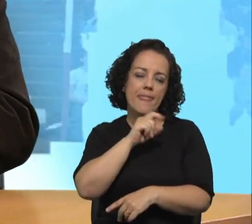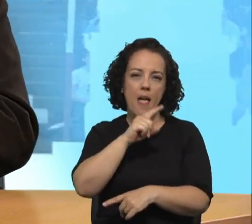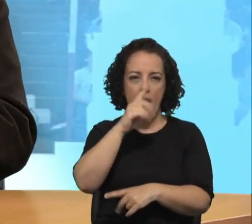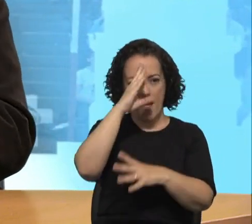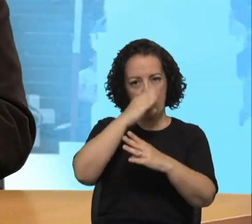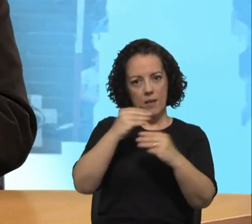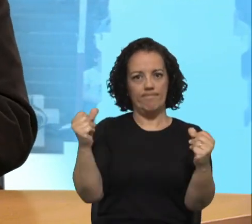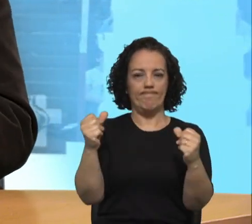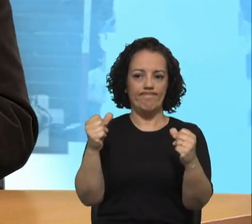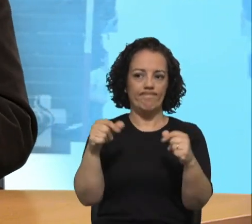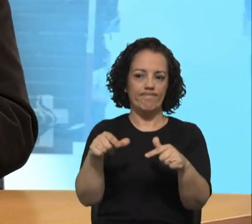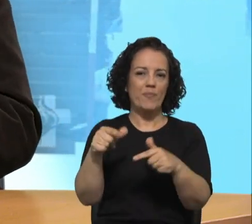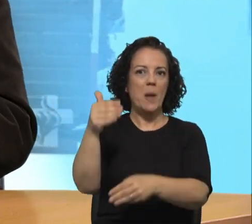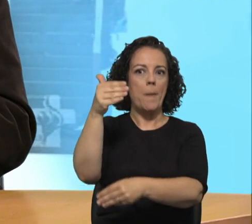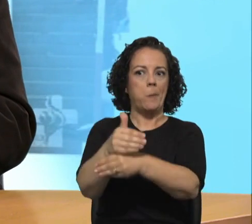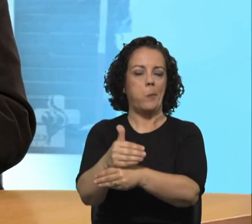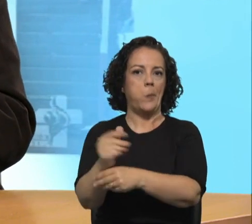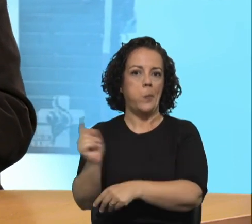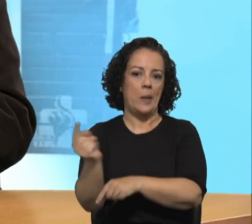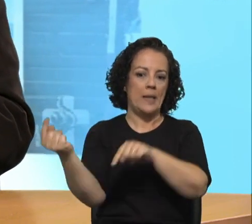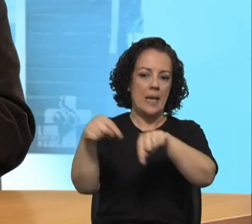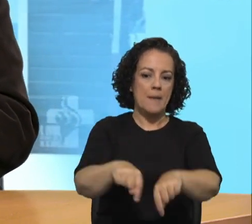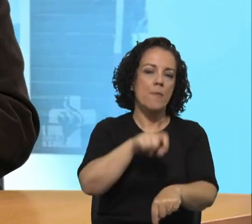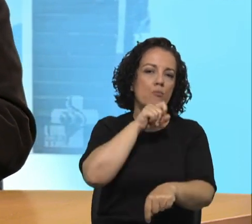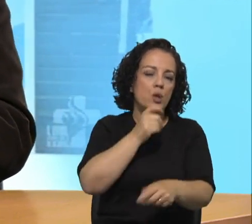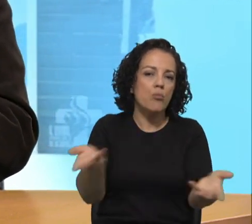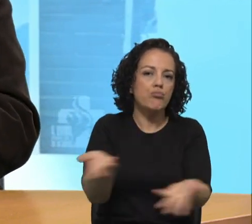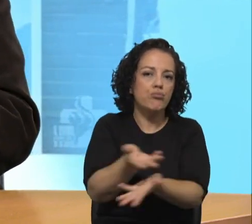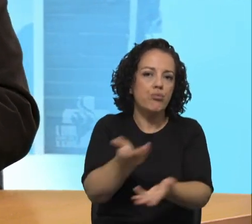guerra traz. Devo dizer que na Ucrânia